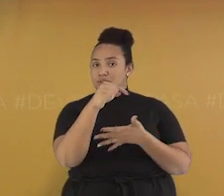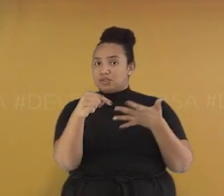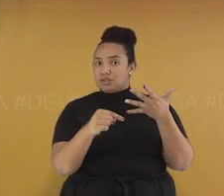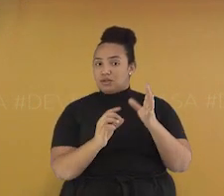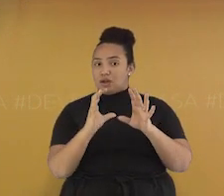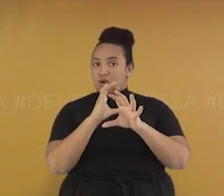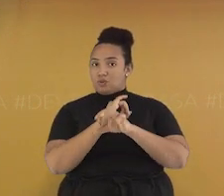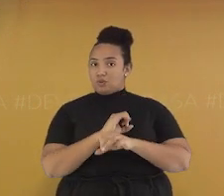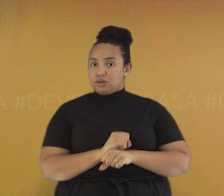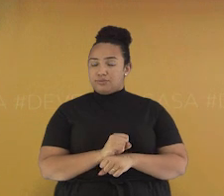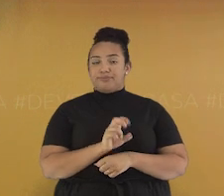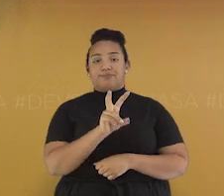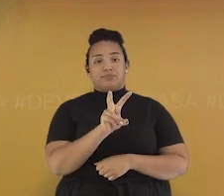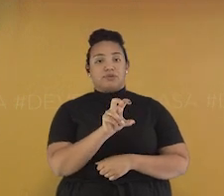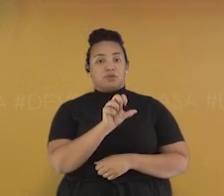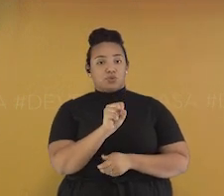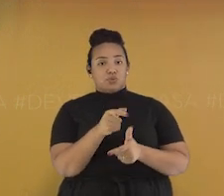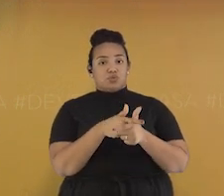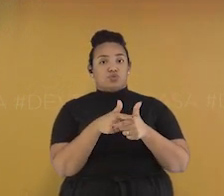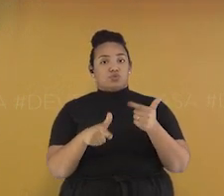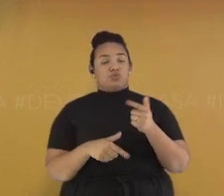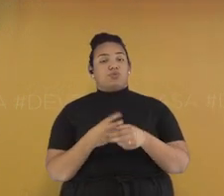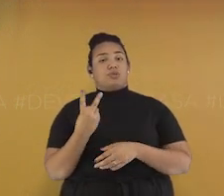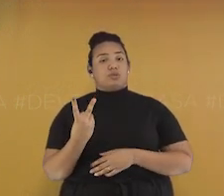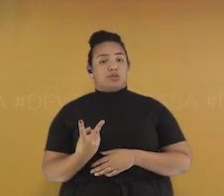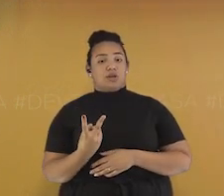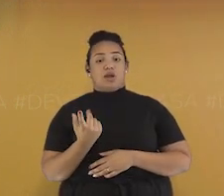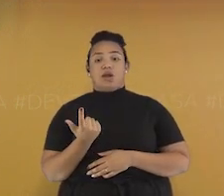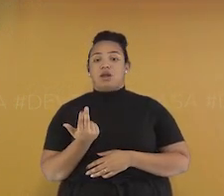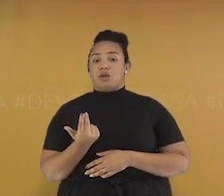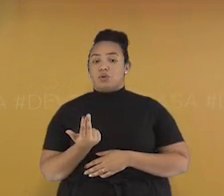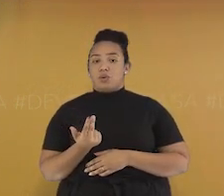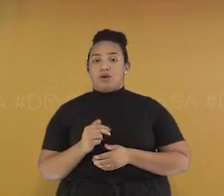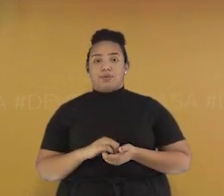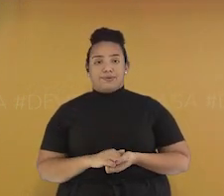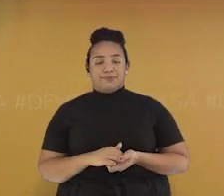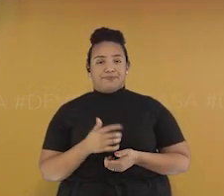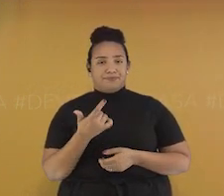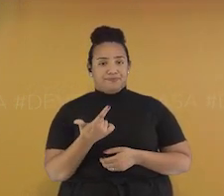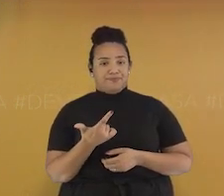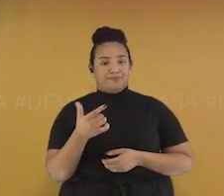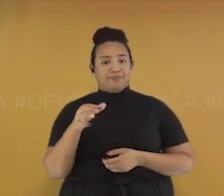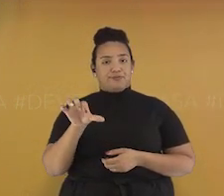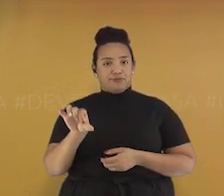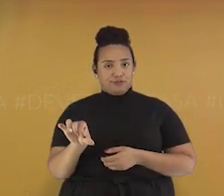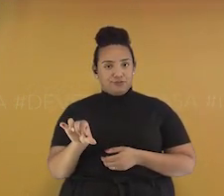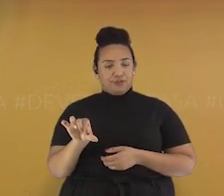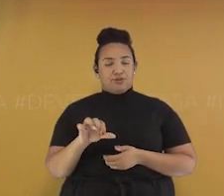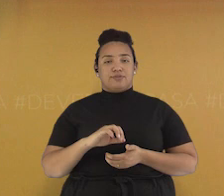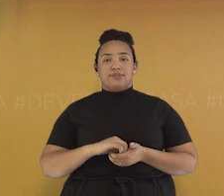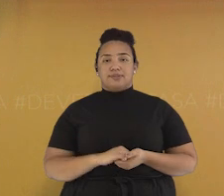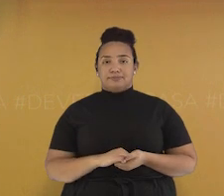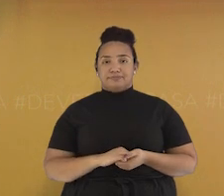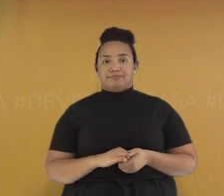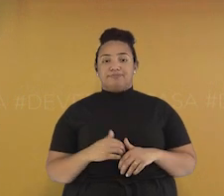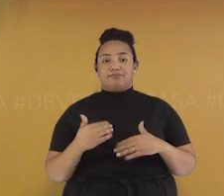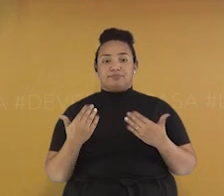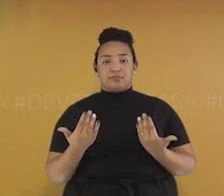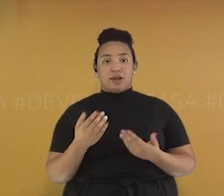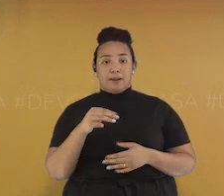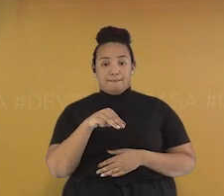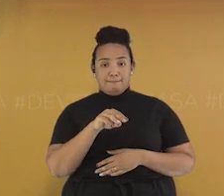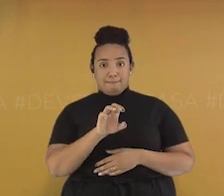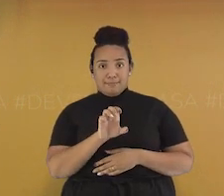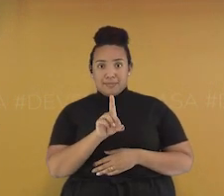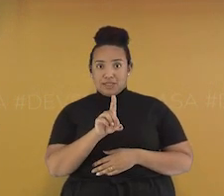dois elementos. Fazendo 58 dividido por 2, iremos obter 29. Com